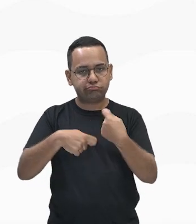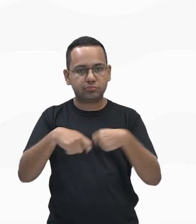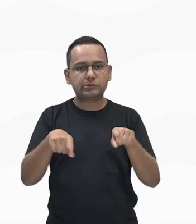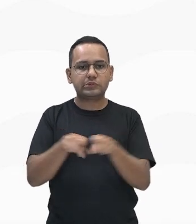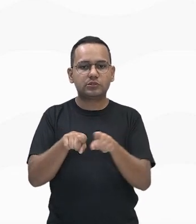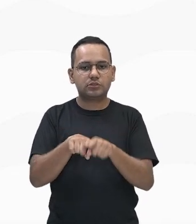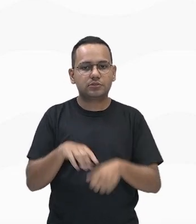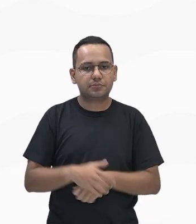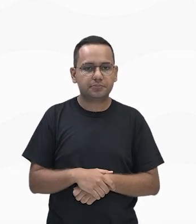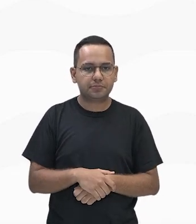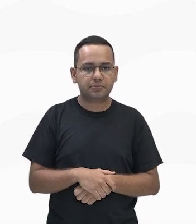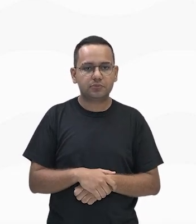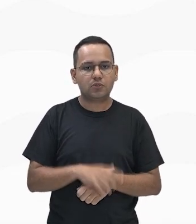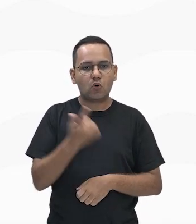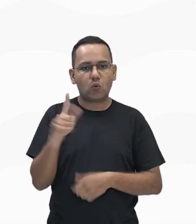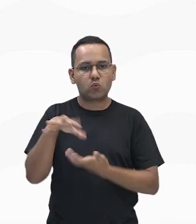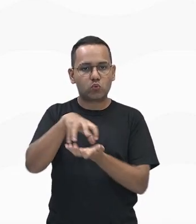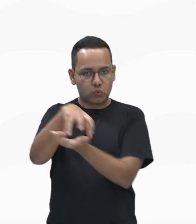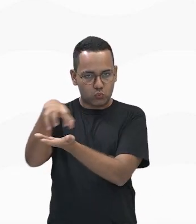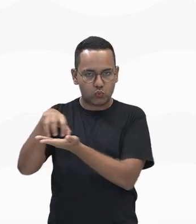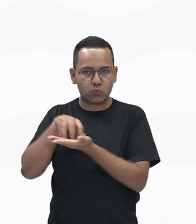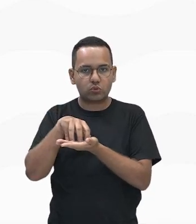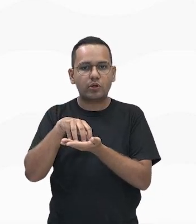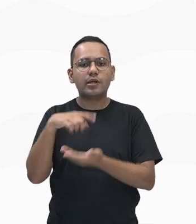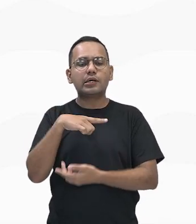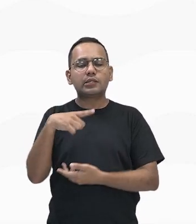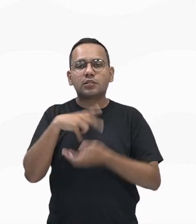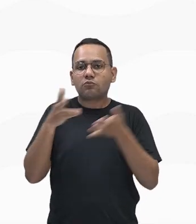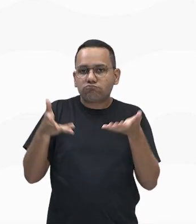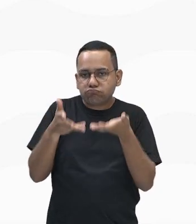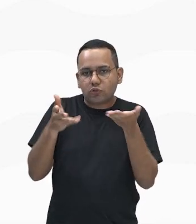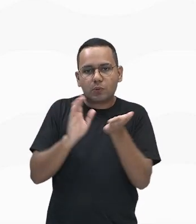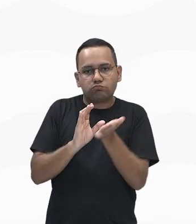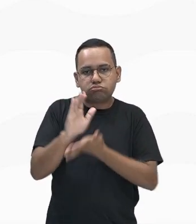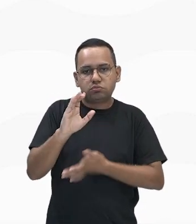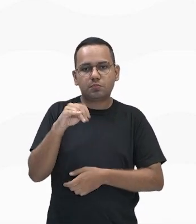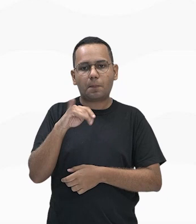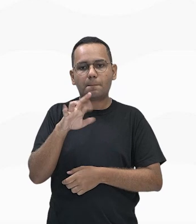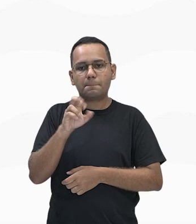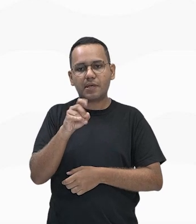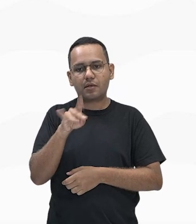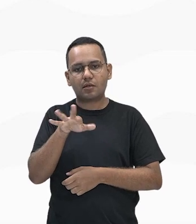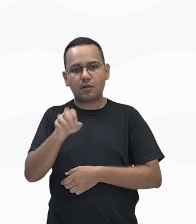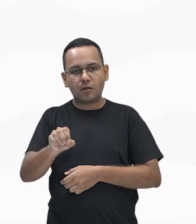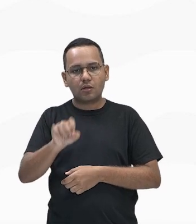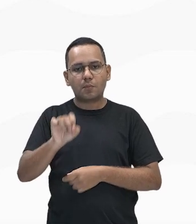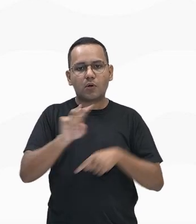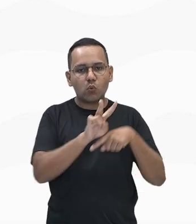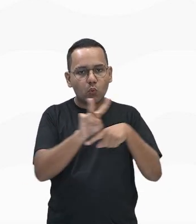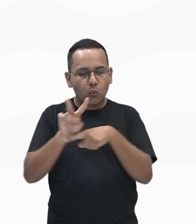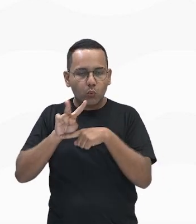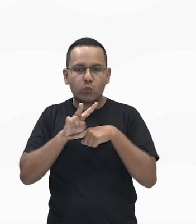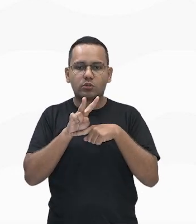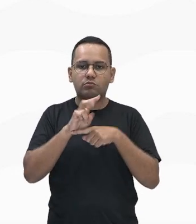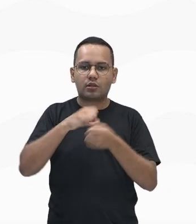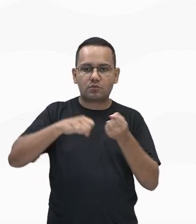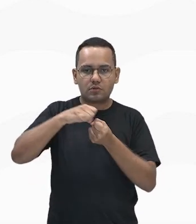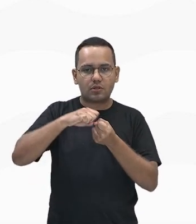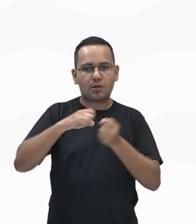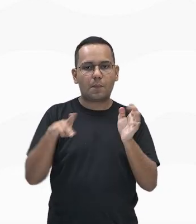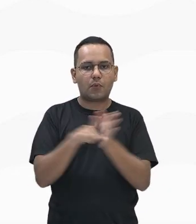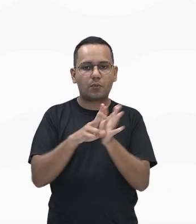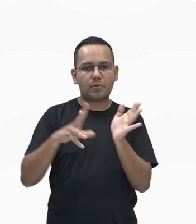de desenvolvimento oferecem microcrédito para empreendimentos sustentáveis na Amazônia, como